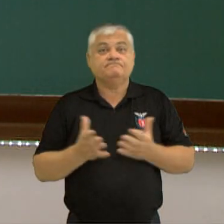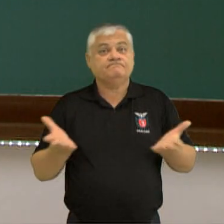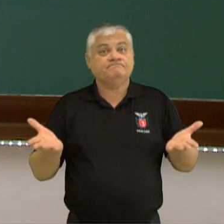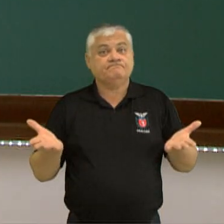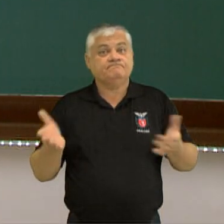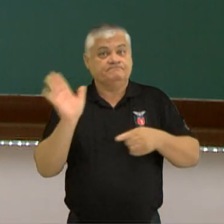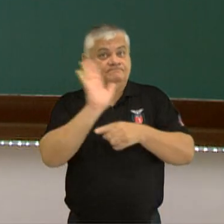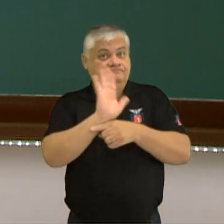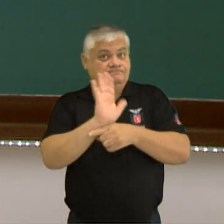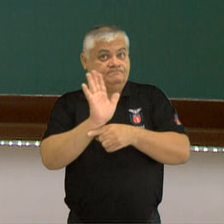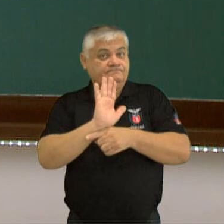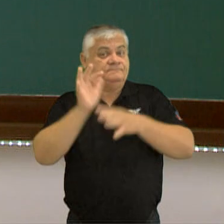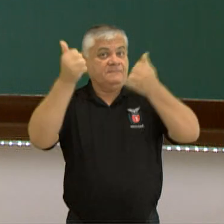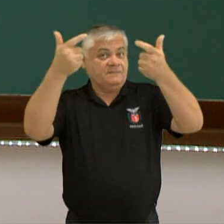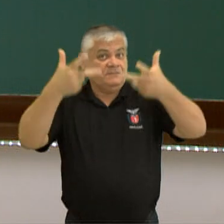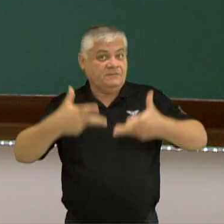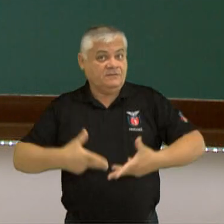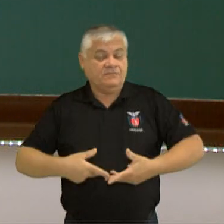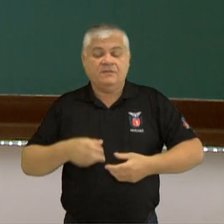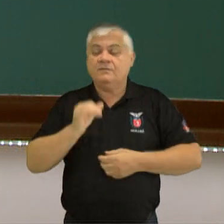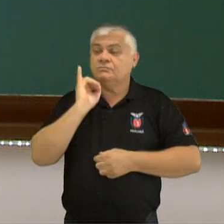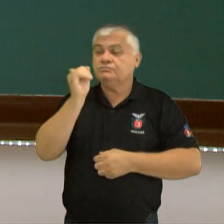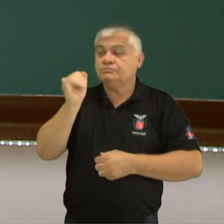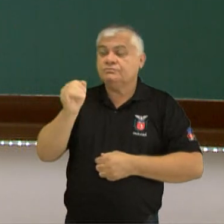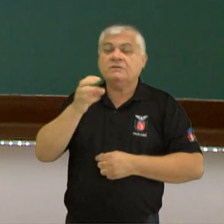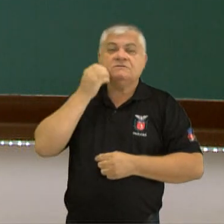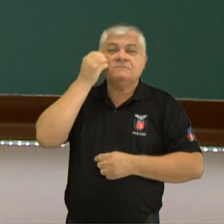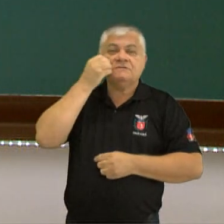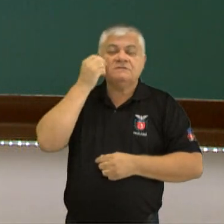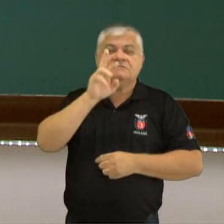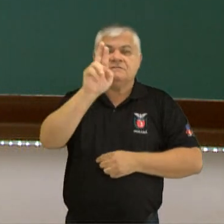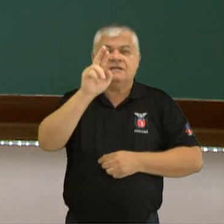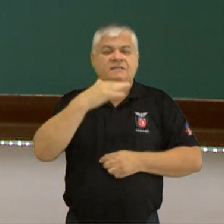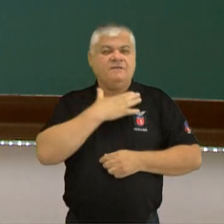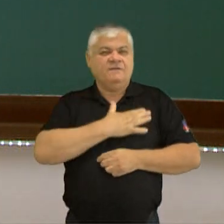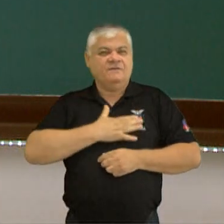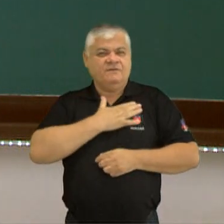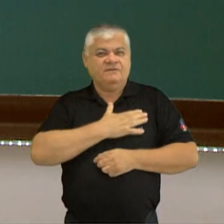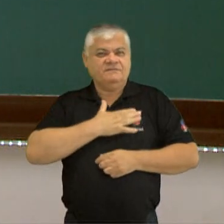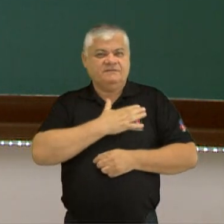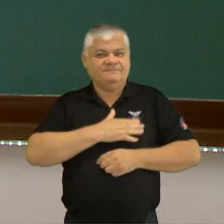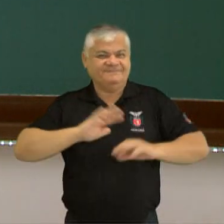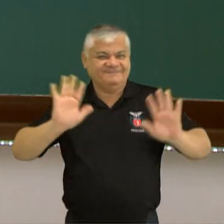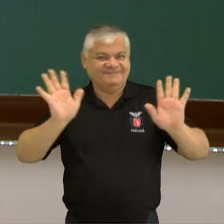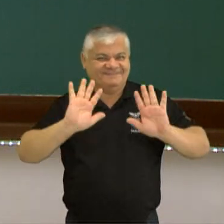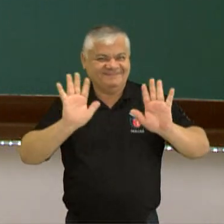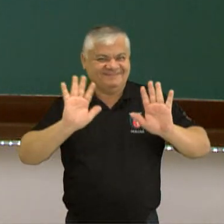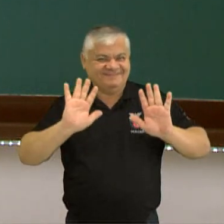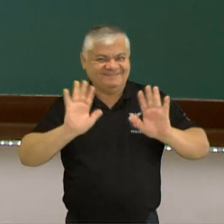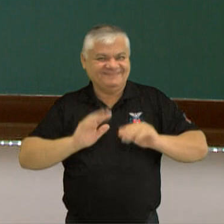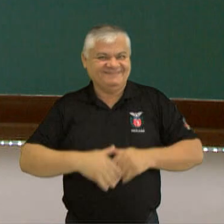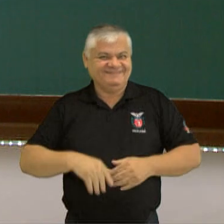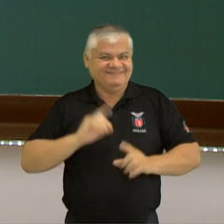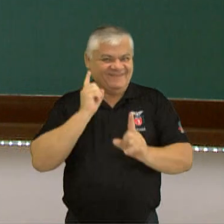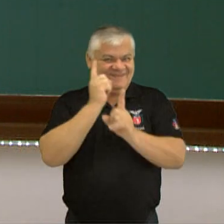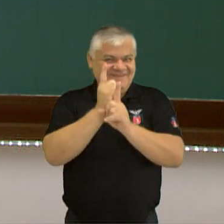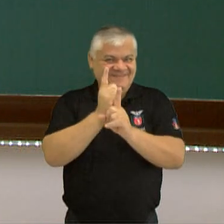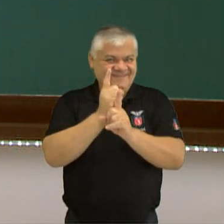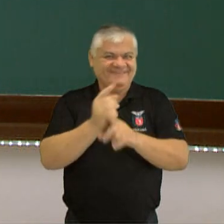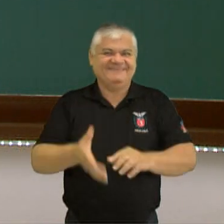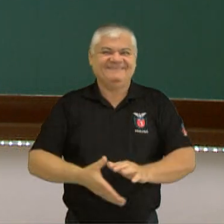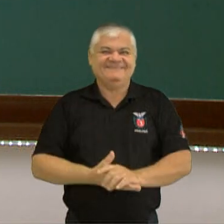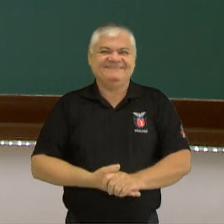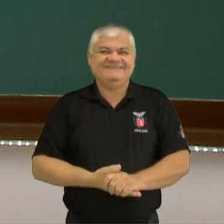Nesse vídeo falamos sobre relato de experiência. Espero que vocês tenham gostado. Até breve, até o próximo encontro.